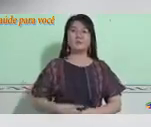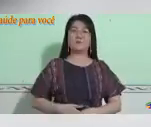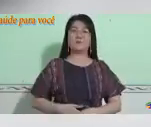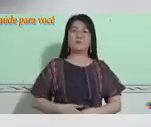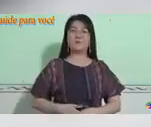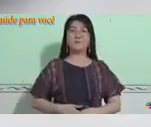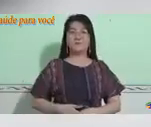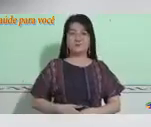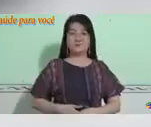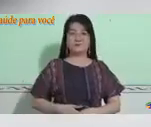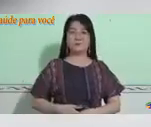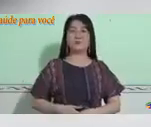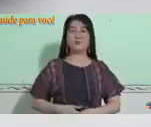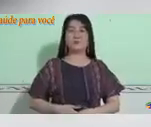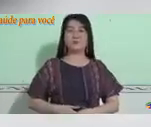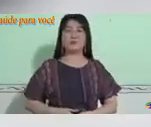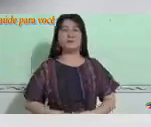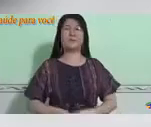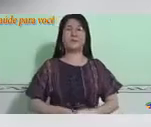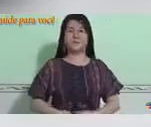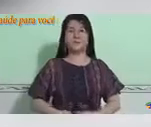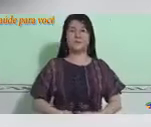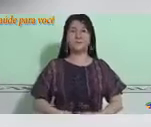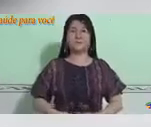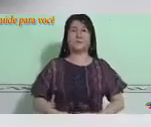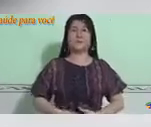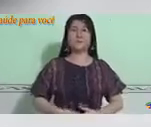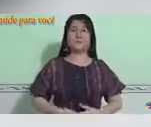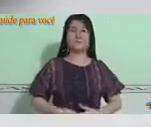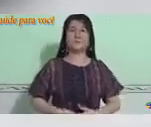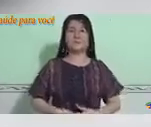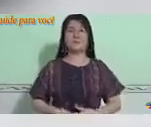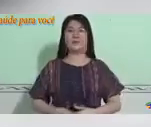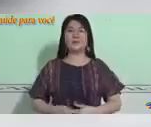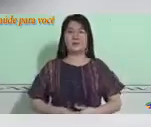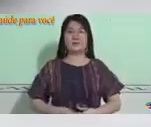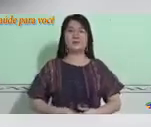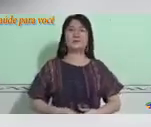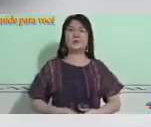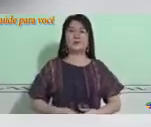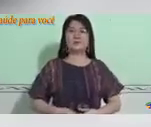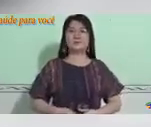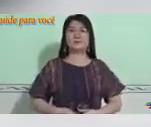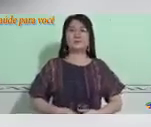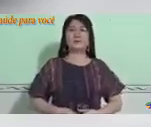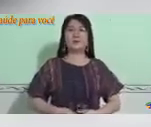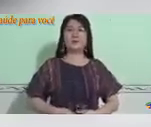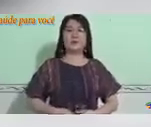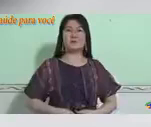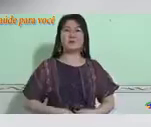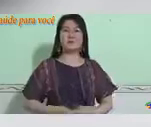vírgula, MASAPO, acento agudo, SA6 ordinal feminino, semana de gestação, pode haver dois pontos, aumento